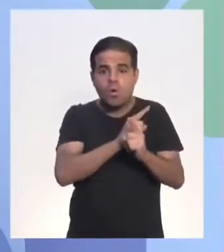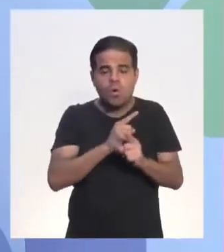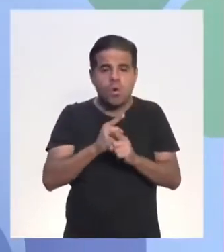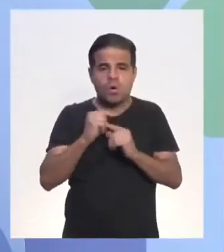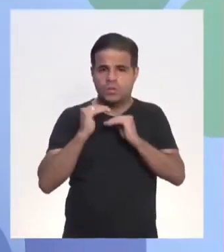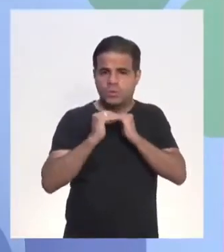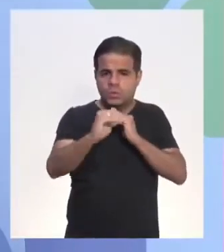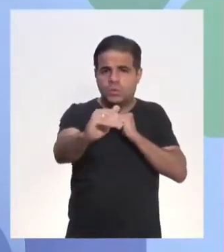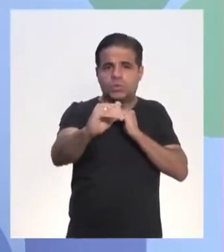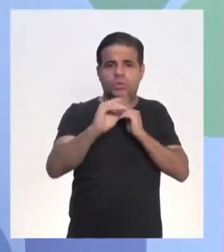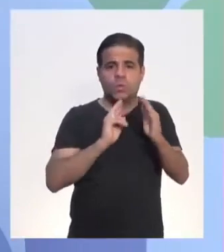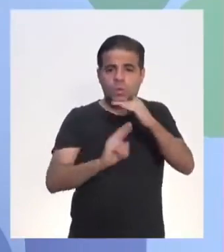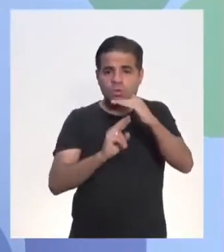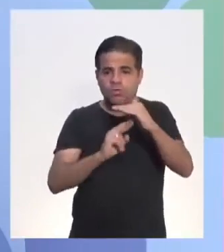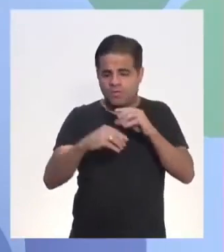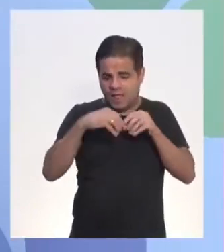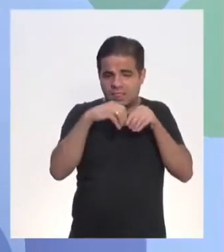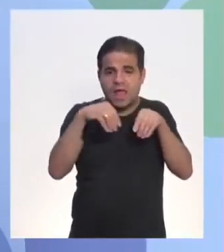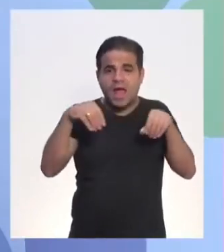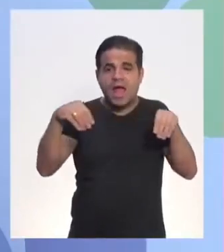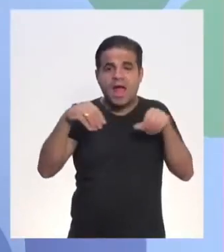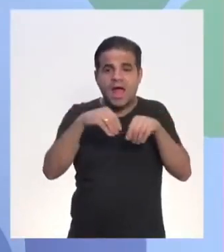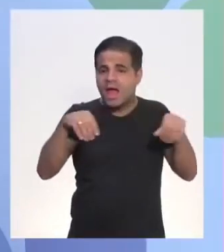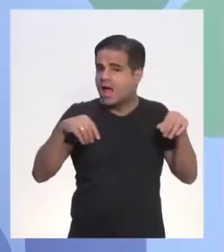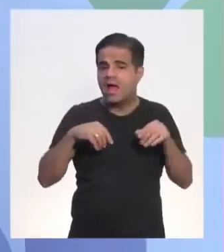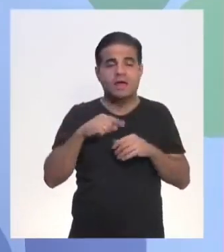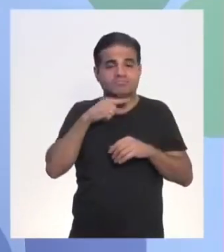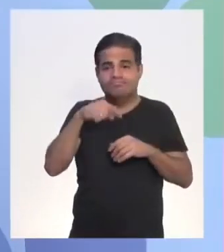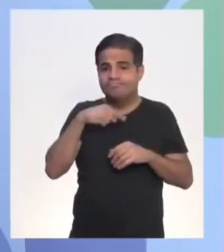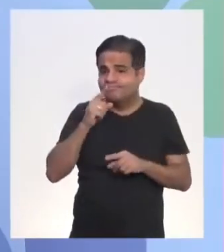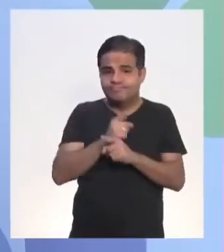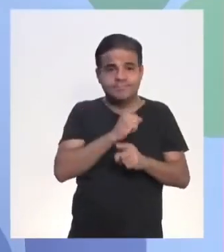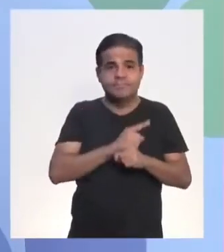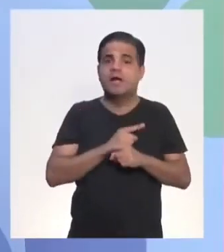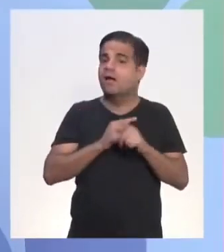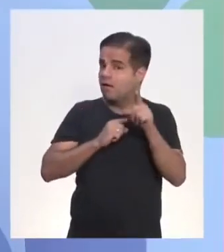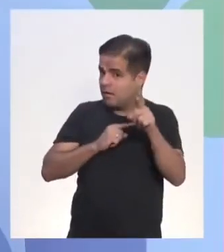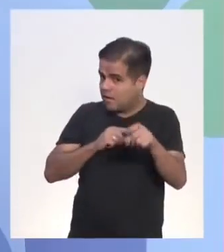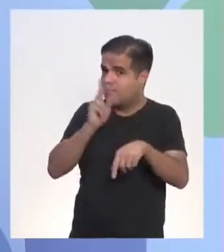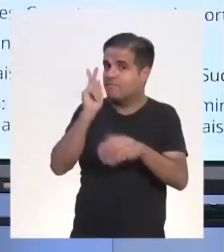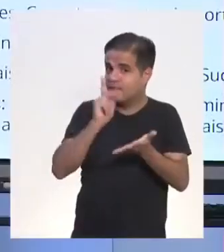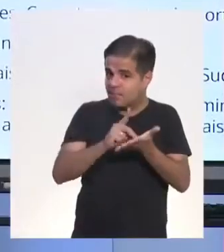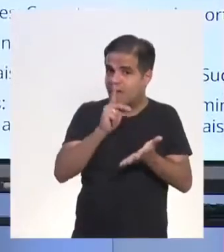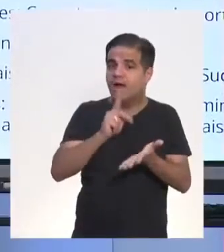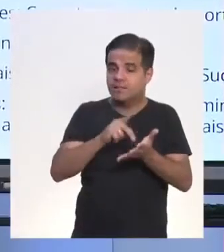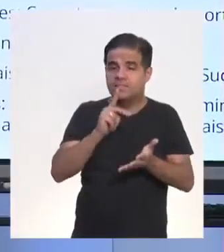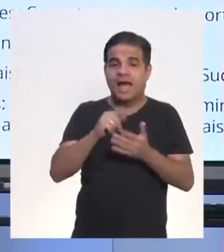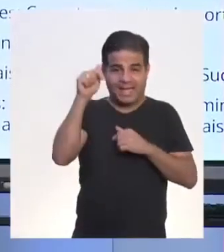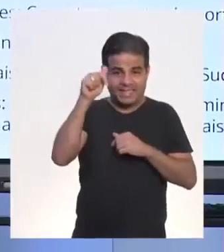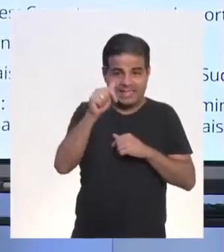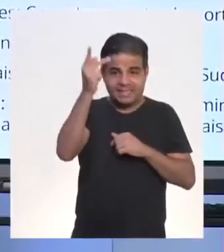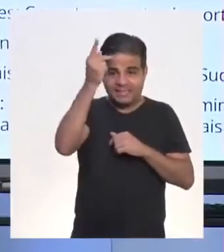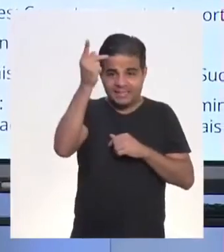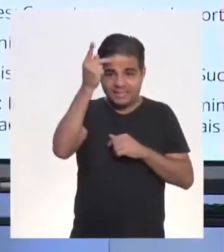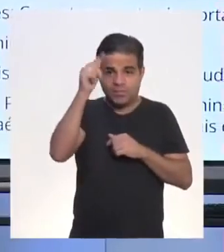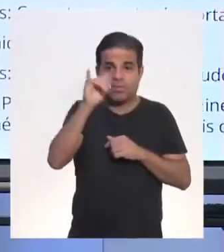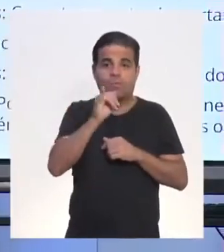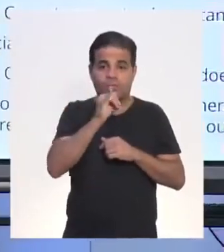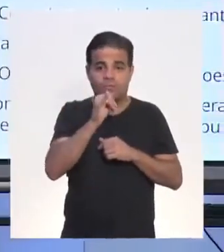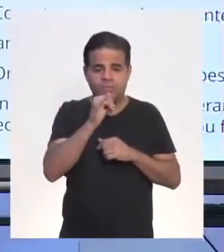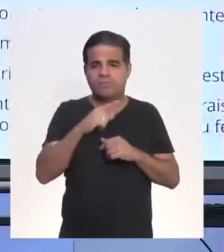encontrar rodovias sem pavimento do que a gente imagina, viu? Só uma curiosidade. Não, é bem lembrado, né? Porque aqui em São Paulo, né, você